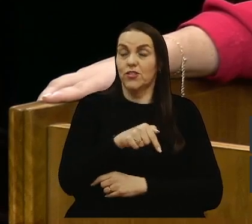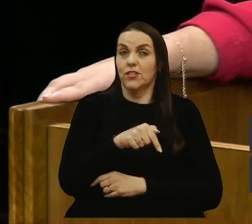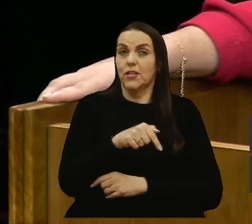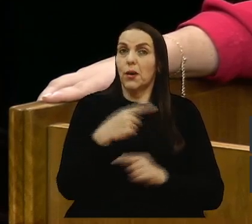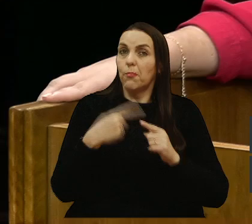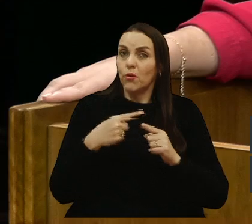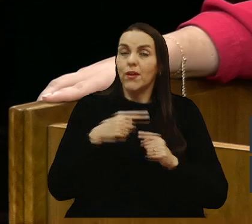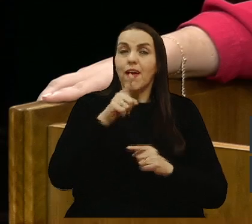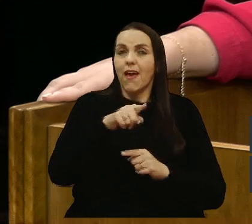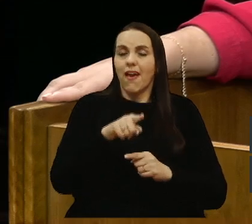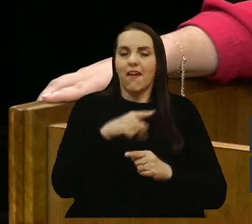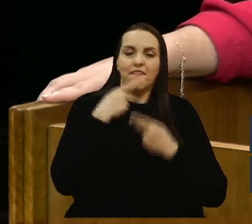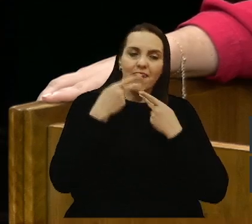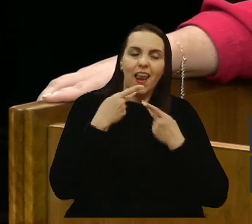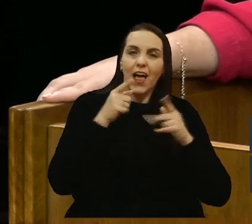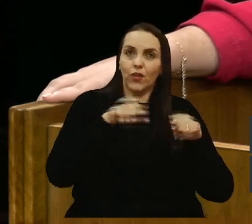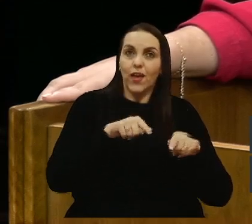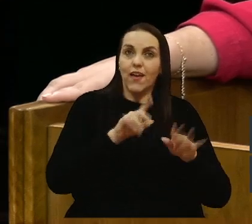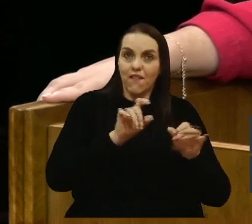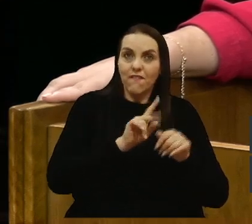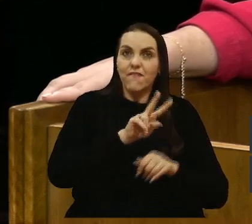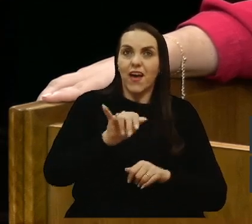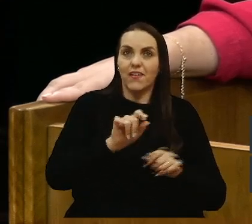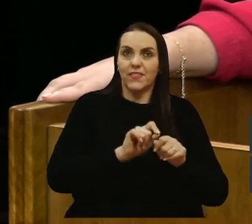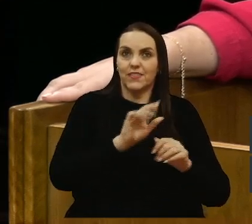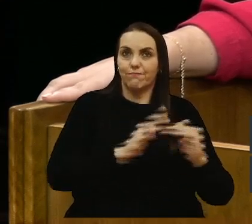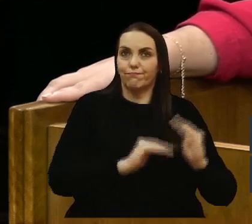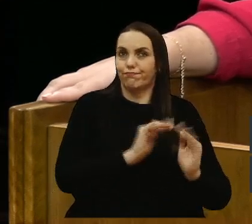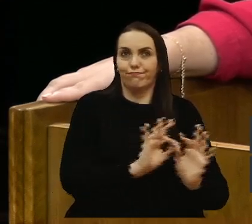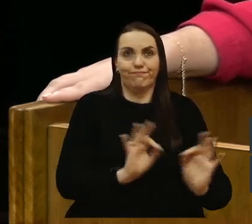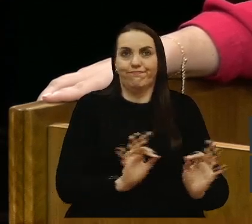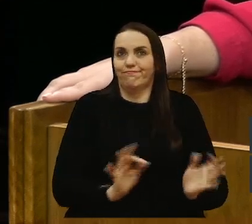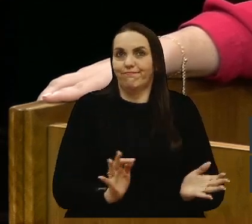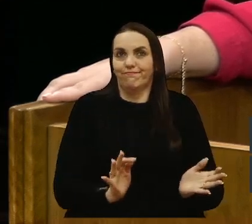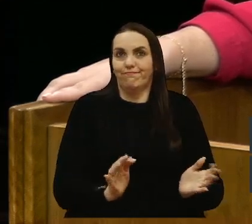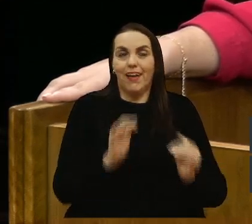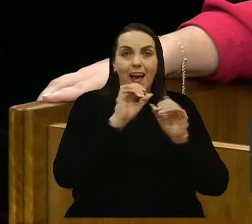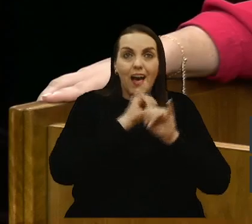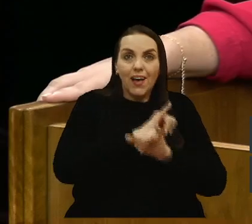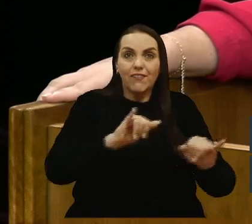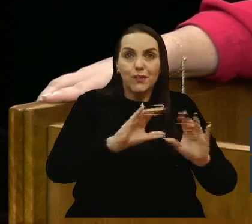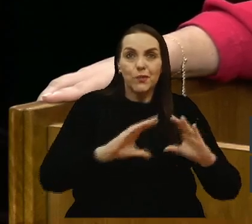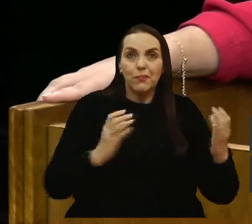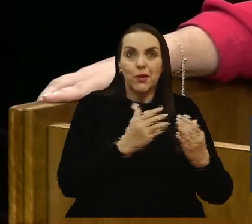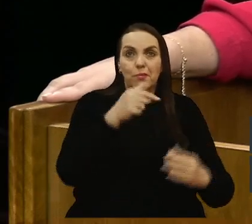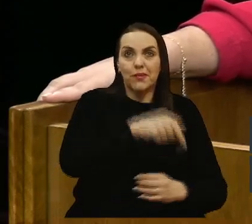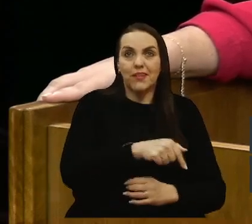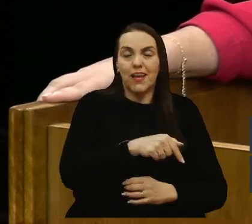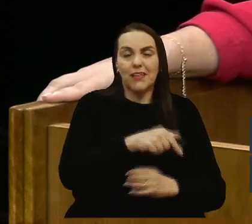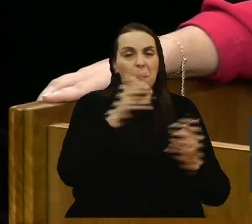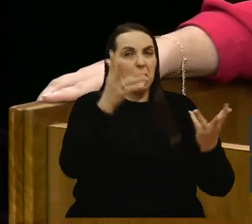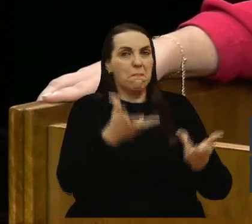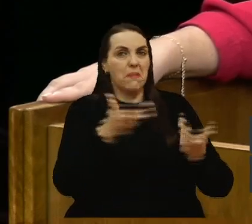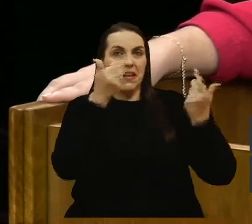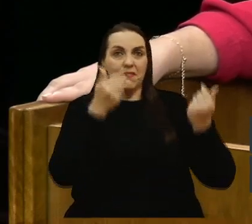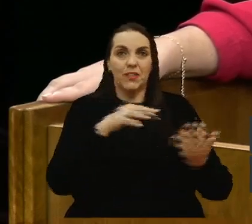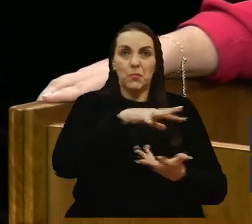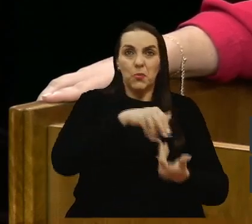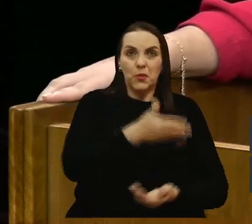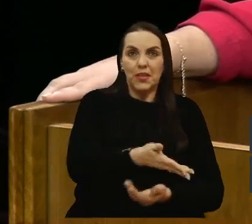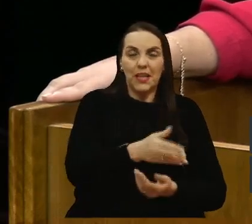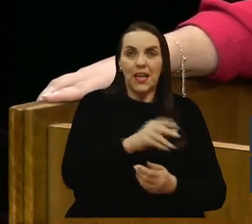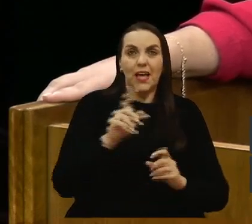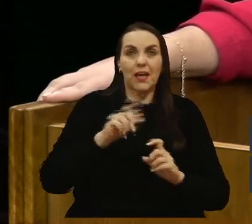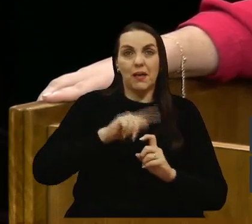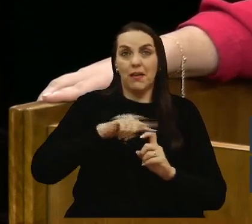pelo que é vendido. E, infelizmente, para aquela comunidade foi vendido a quinta maravilha do mundo, que seria a